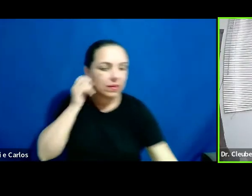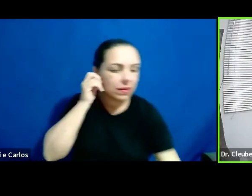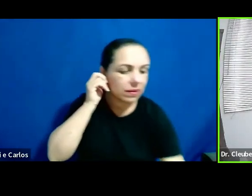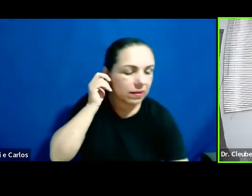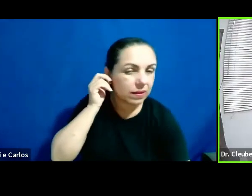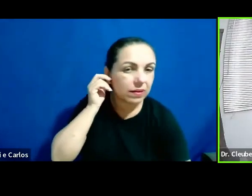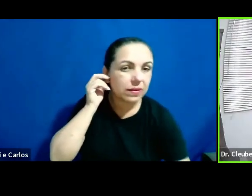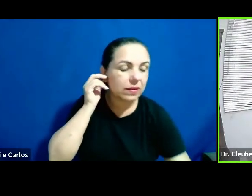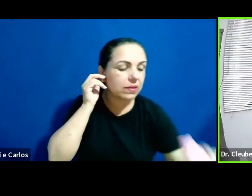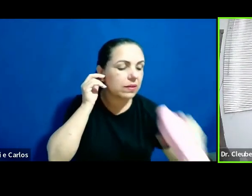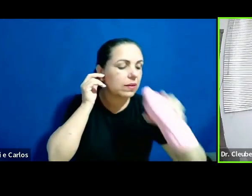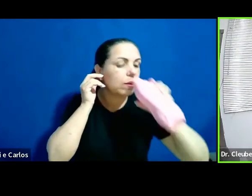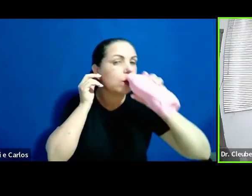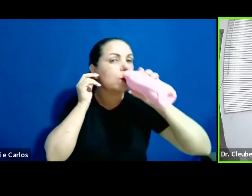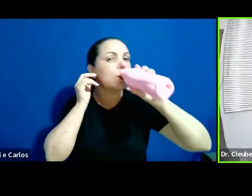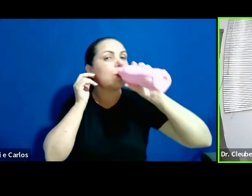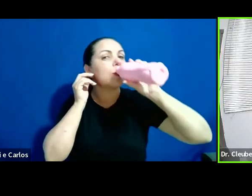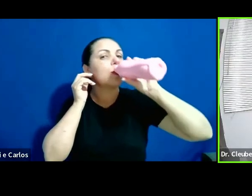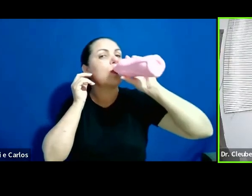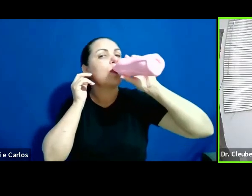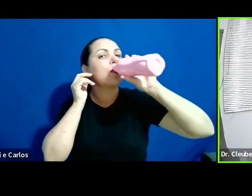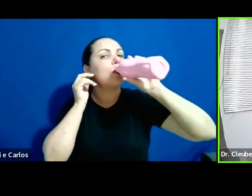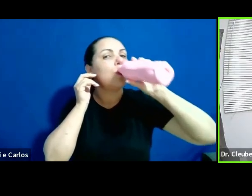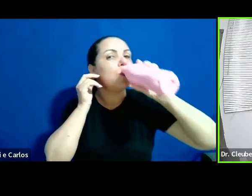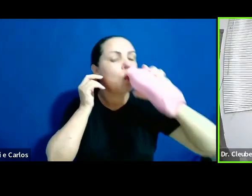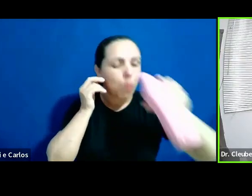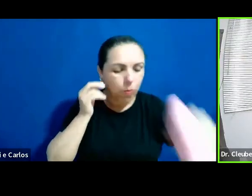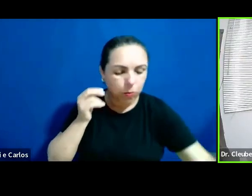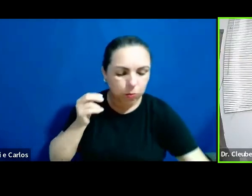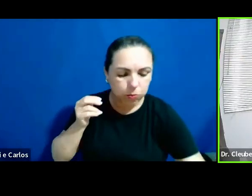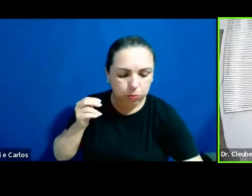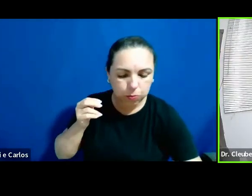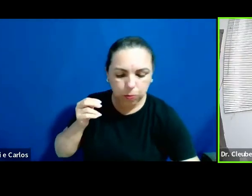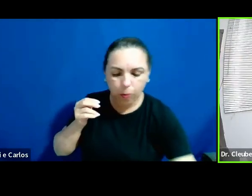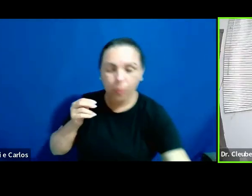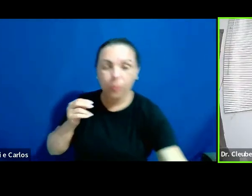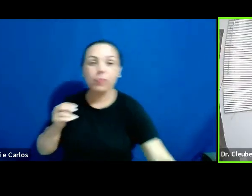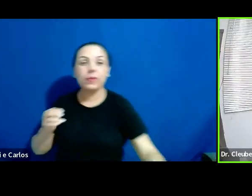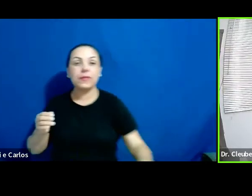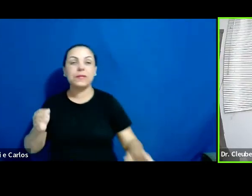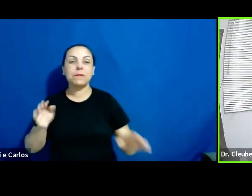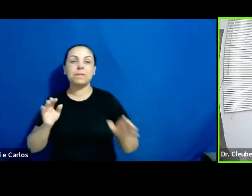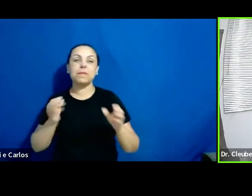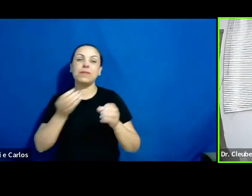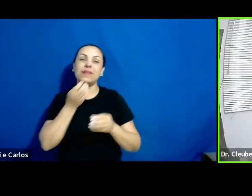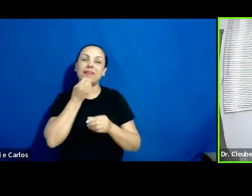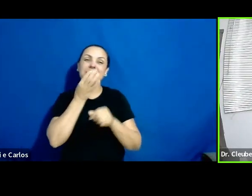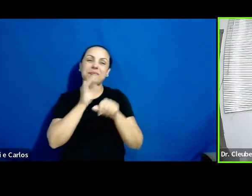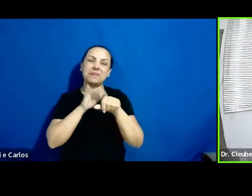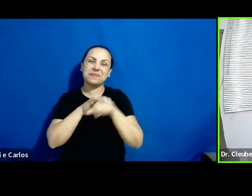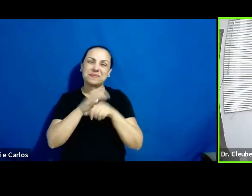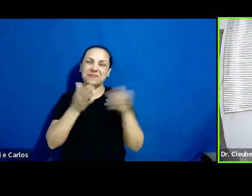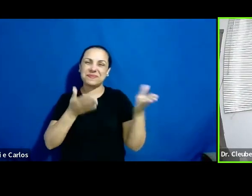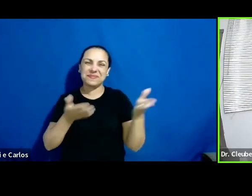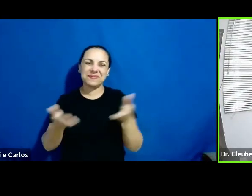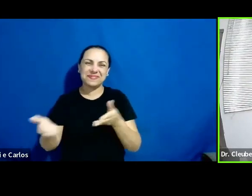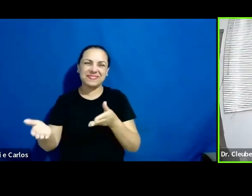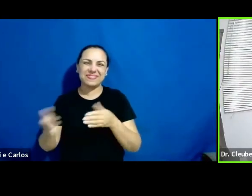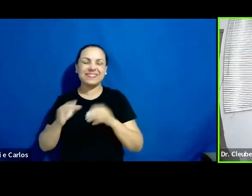Olá, pessoal. Boa noite. Bom, depois desta aula que você deu